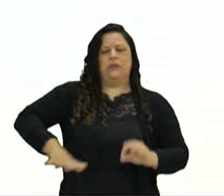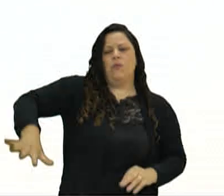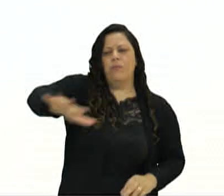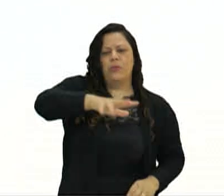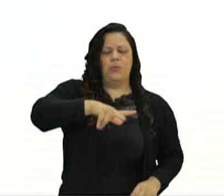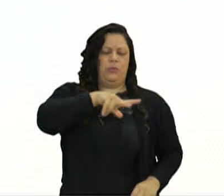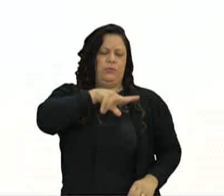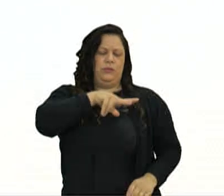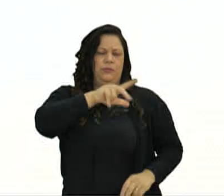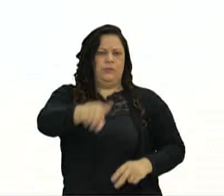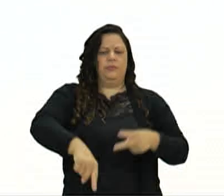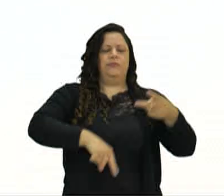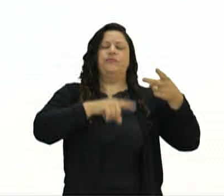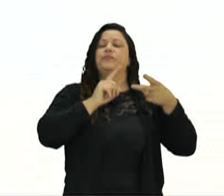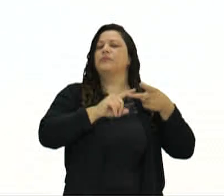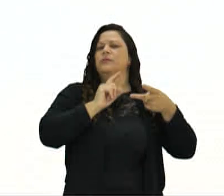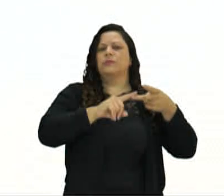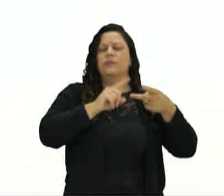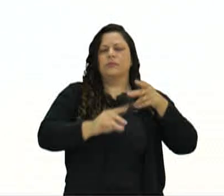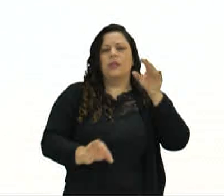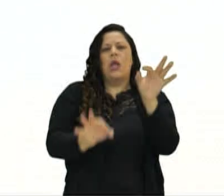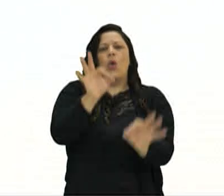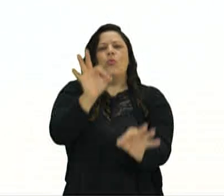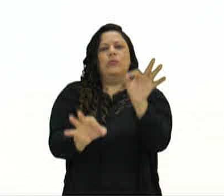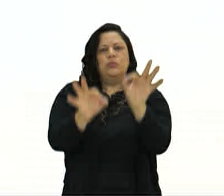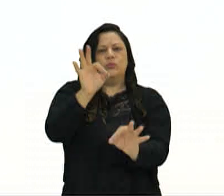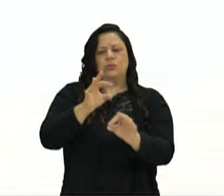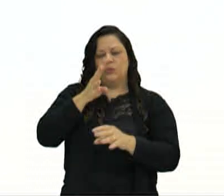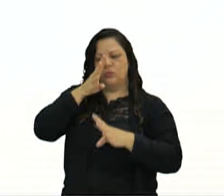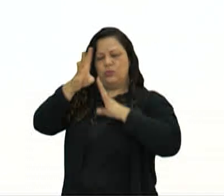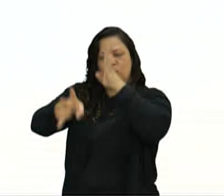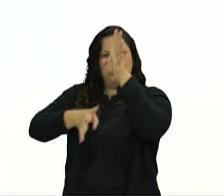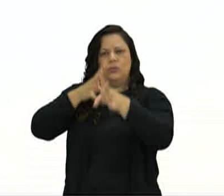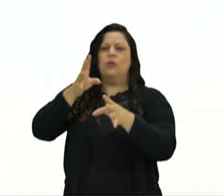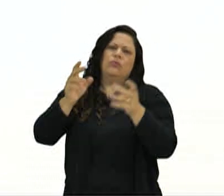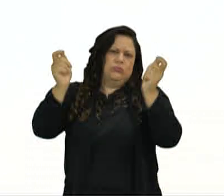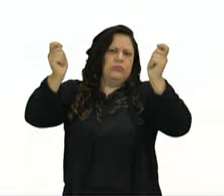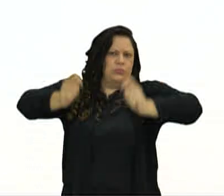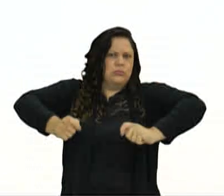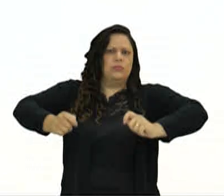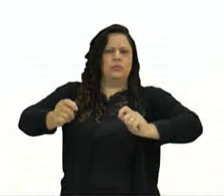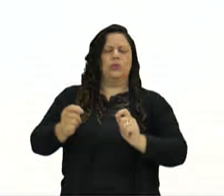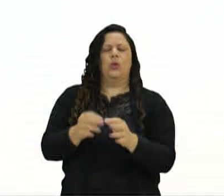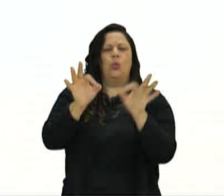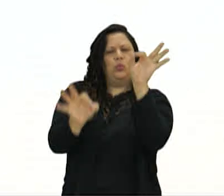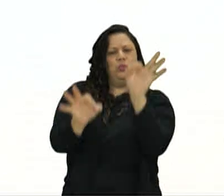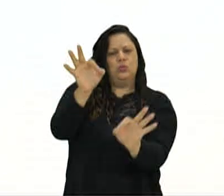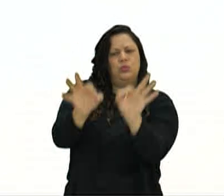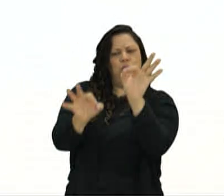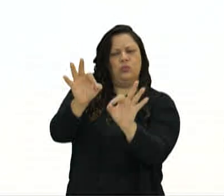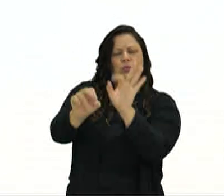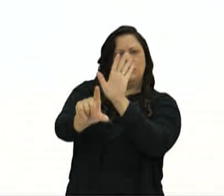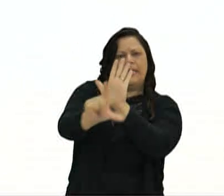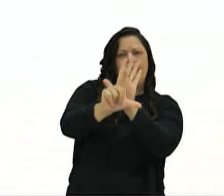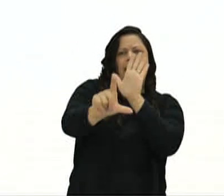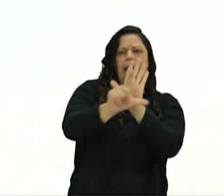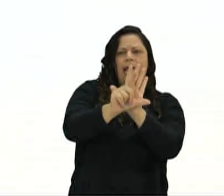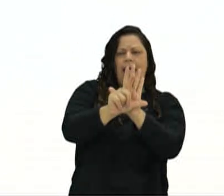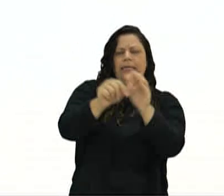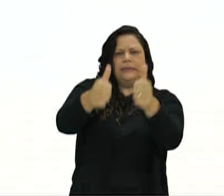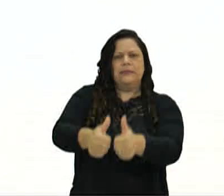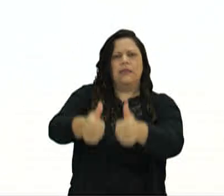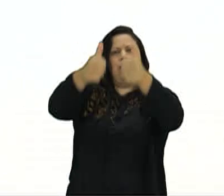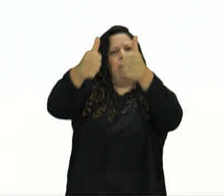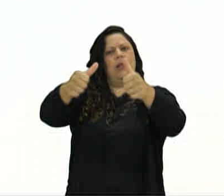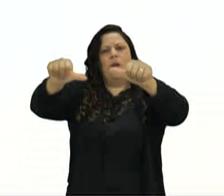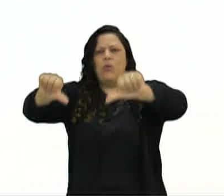poder judiciário, o que ele faz? Julga a validade ou invalidade das leis elaboradas pelo